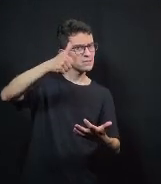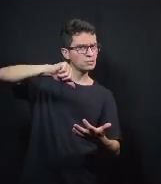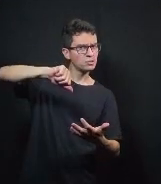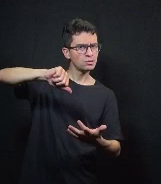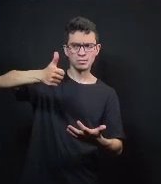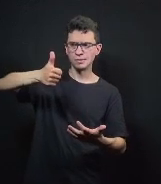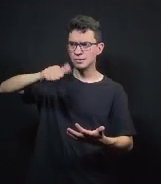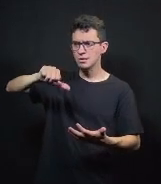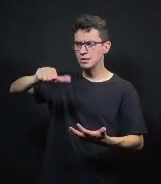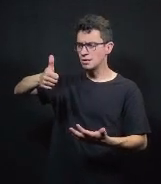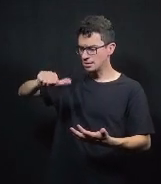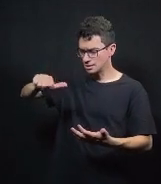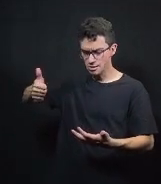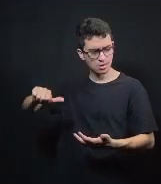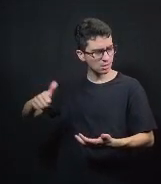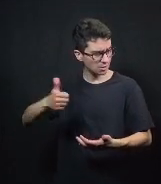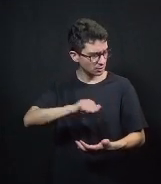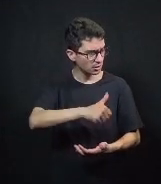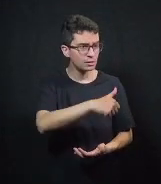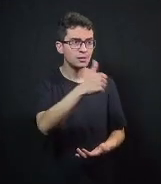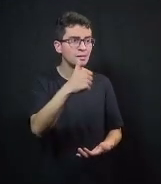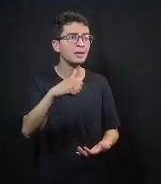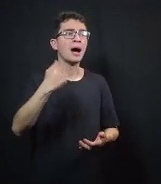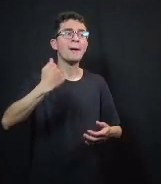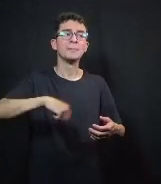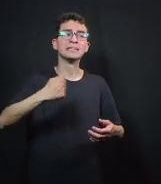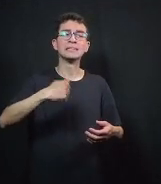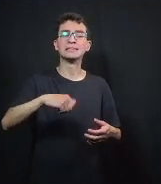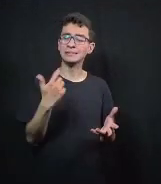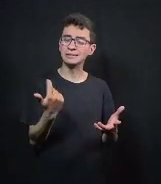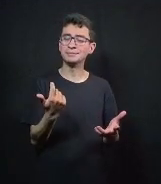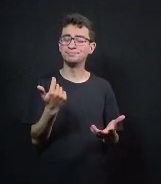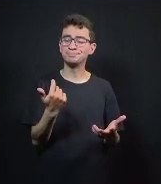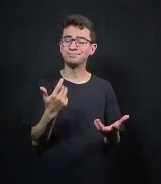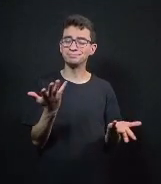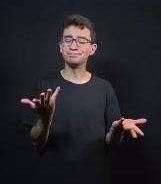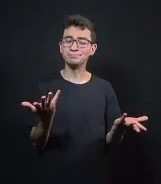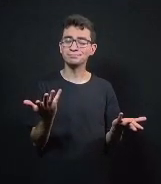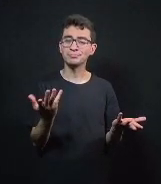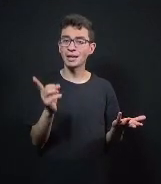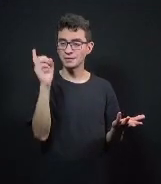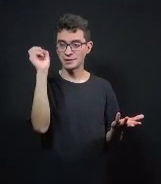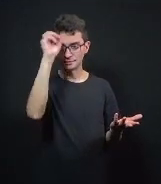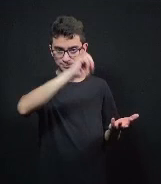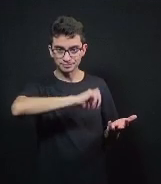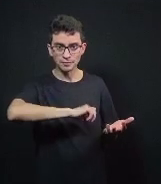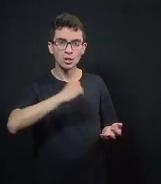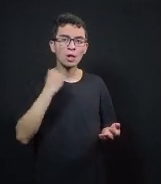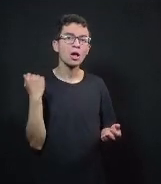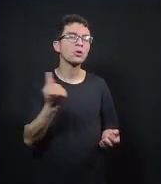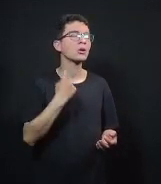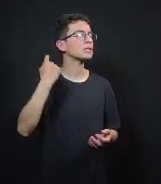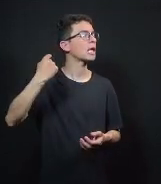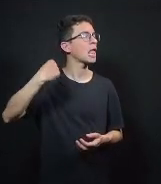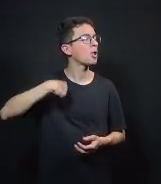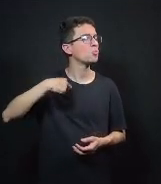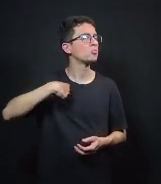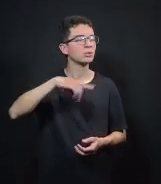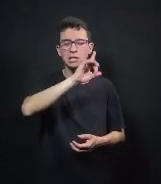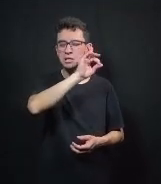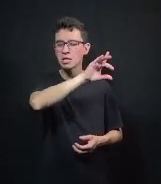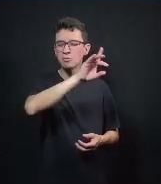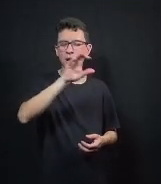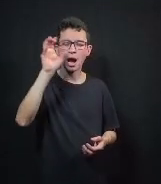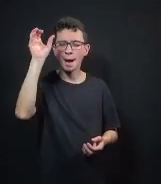conforto para a gente, né? E a complexidade é uma dessas coisas. Então, a gente precisa trabalhar num nível de